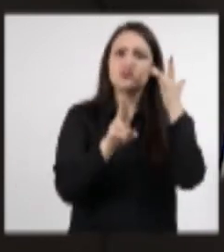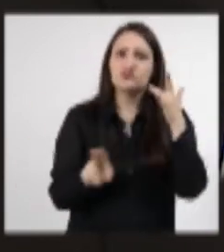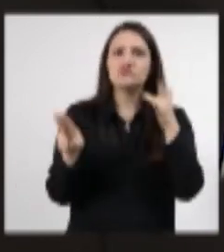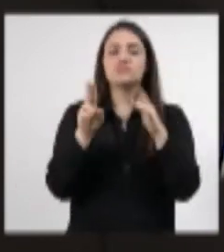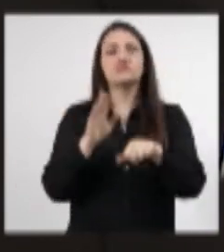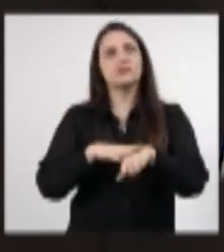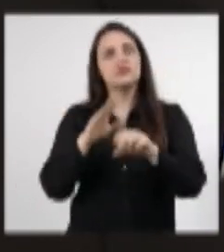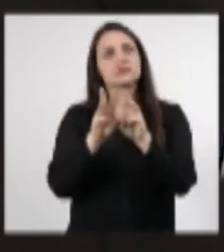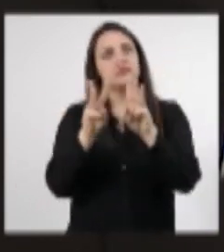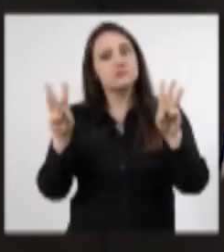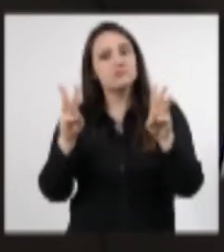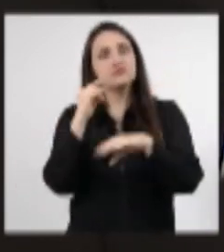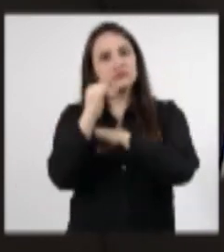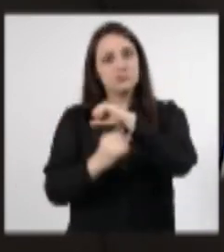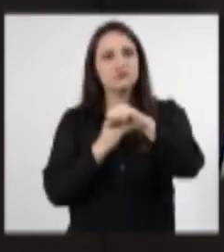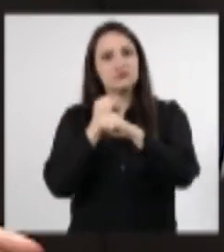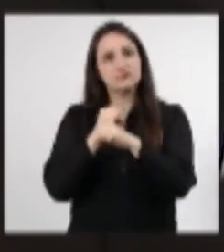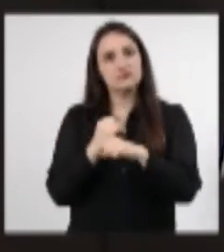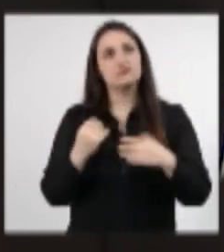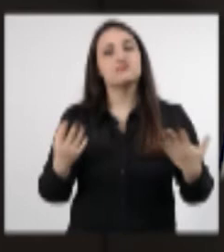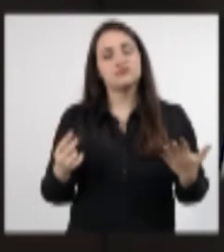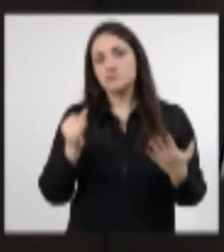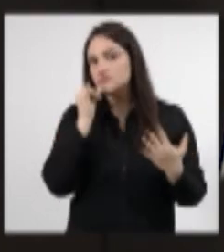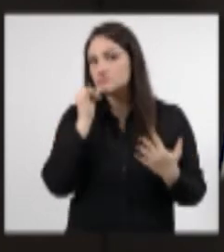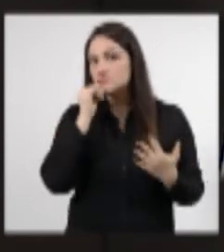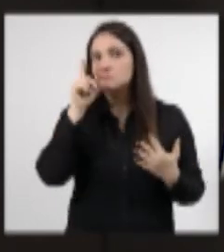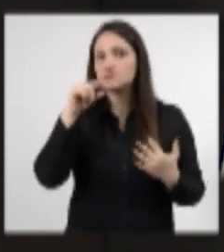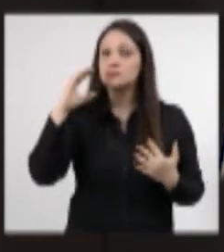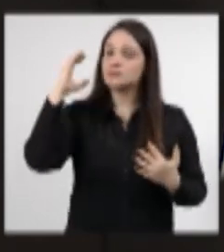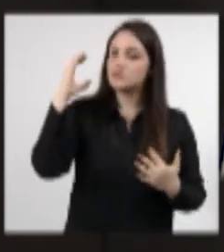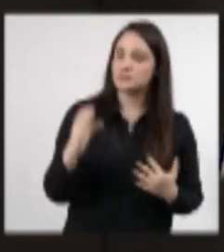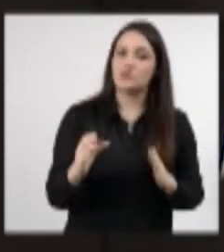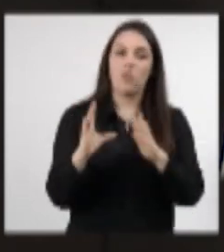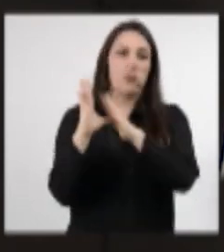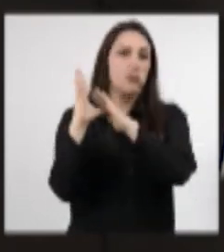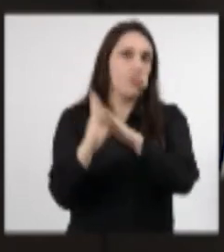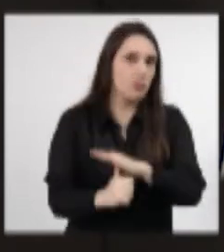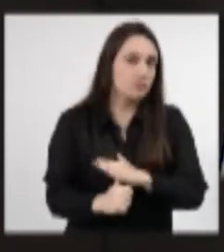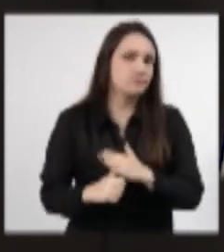aumentando o rol de crimes que poderão ser registrados. Um deles, o próprio crime de roubo,